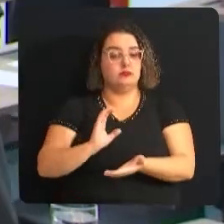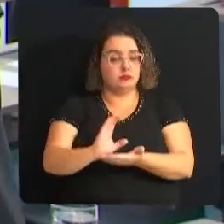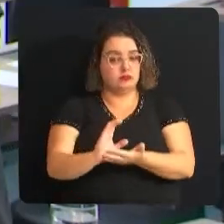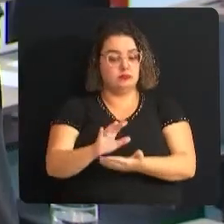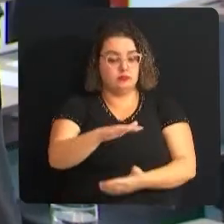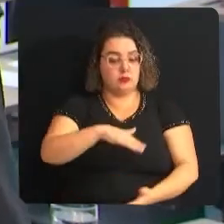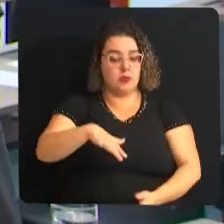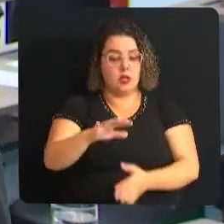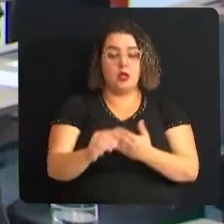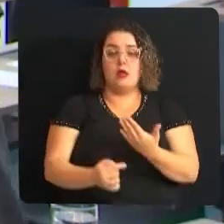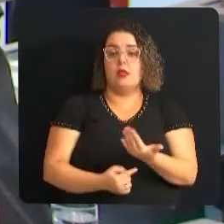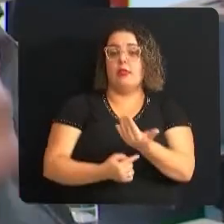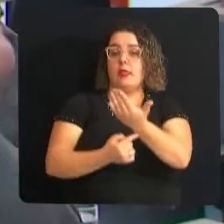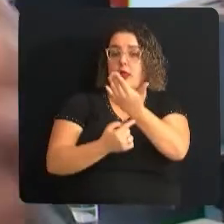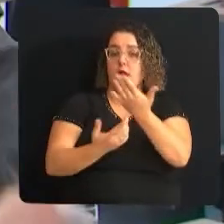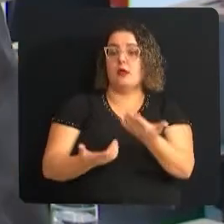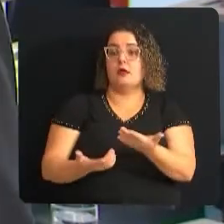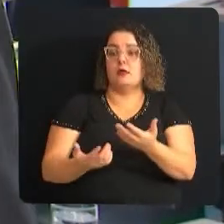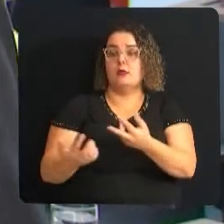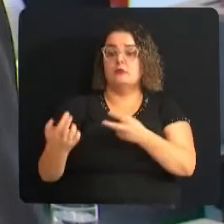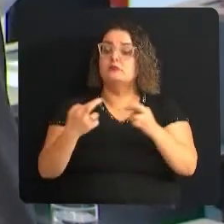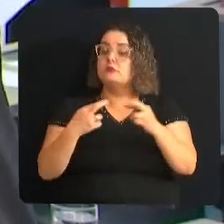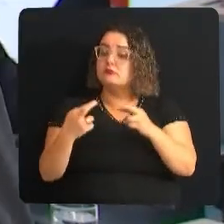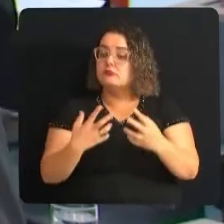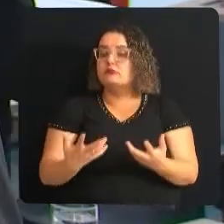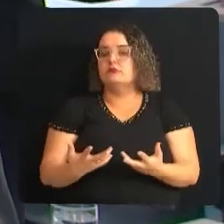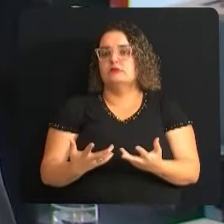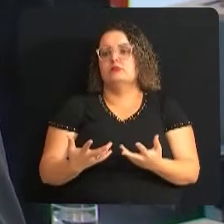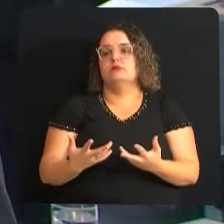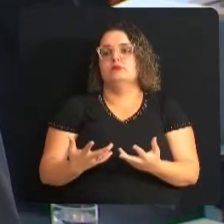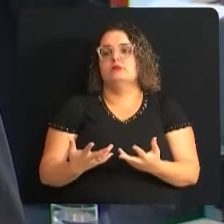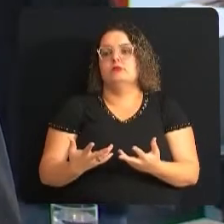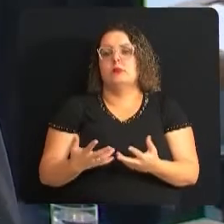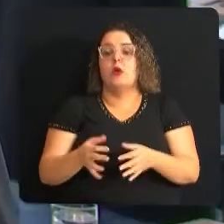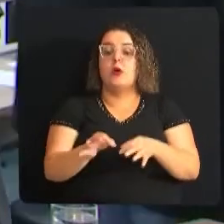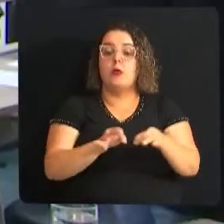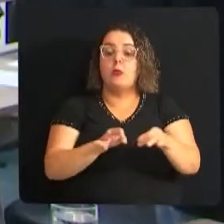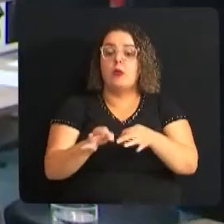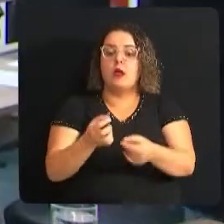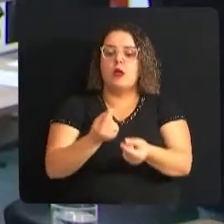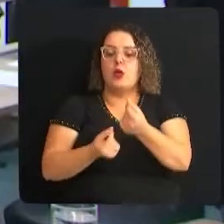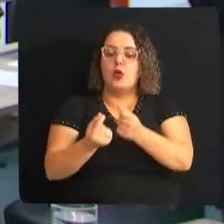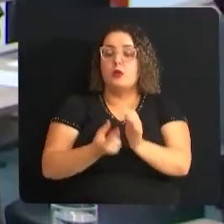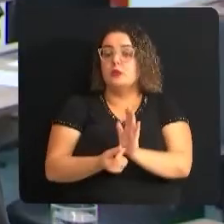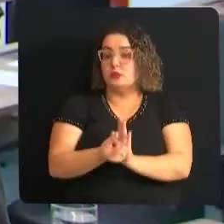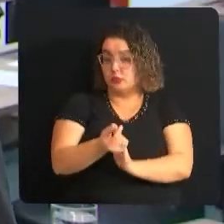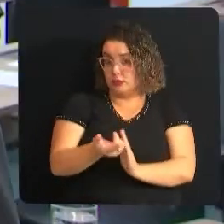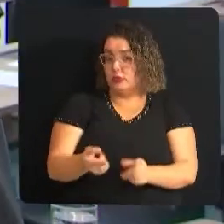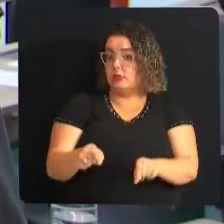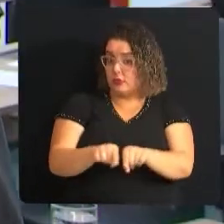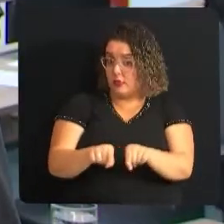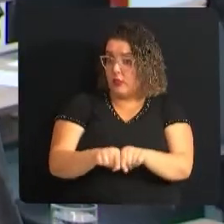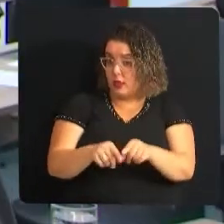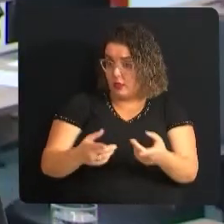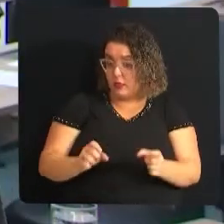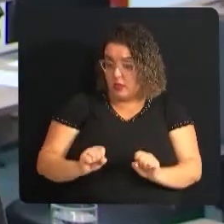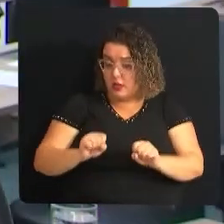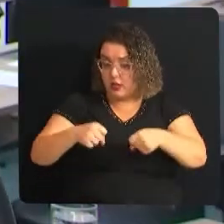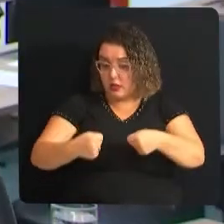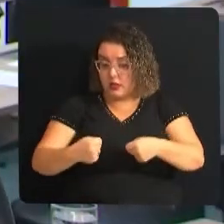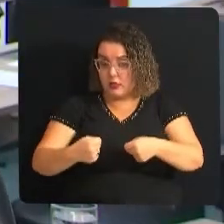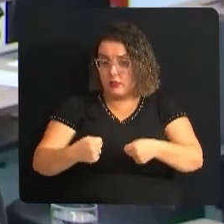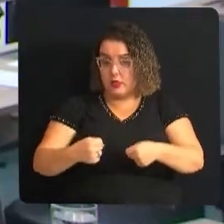em tecnologias de detecção, um planejamento orçamentário, inclusive para a